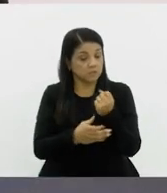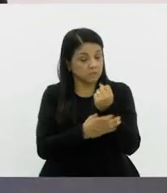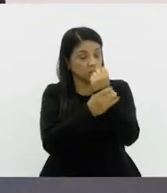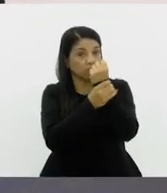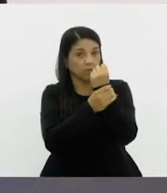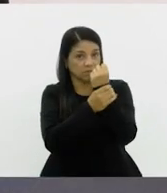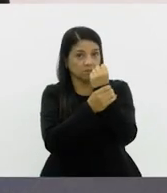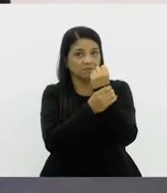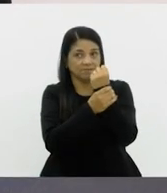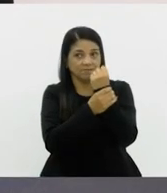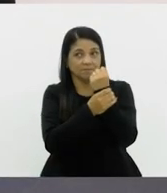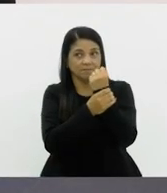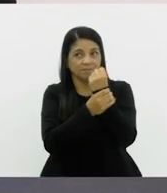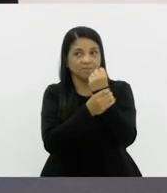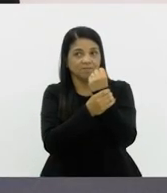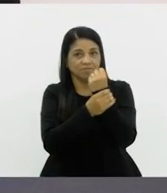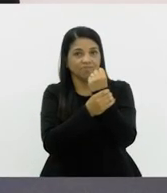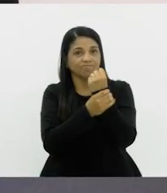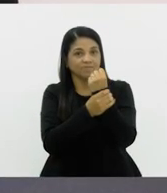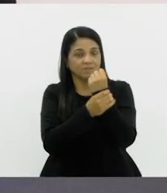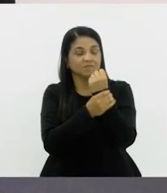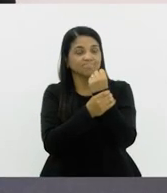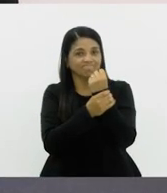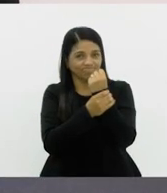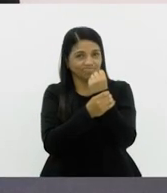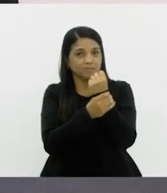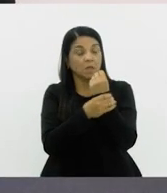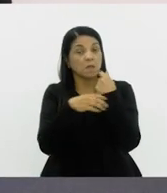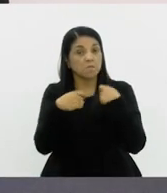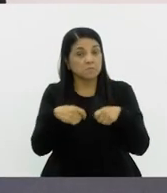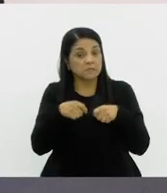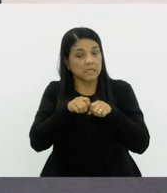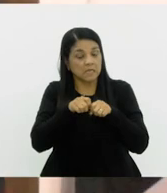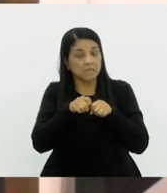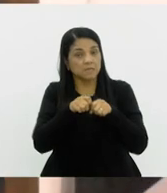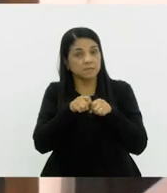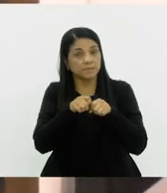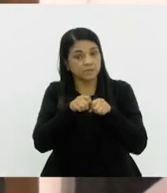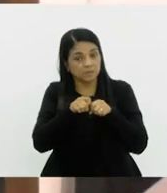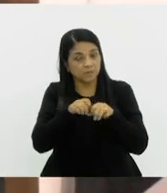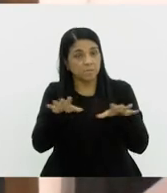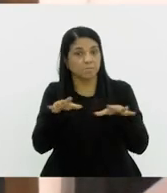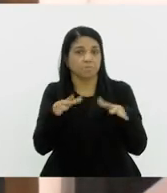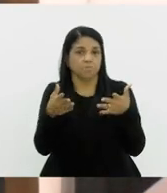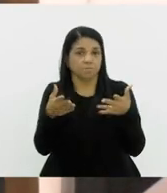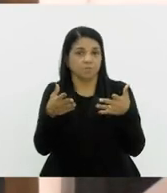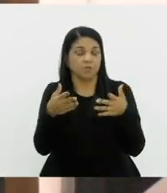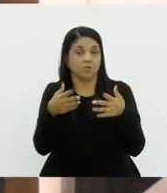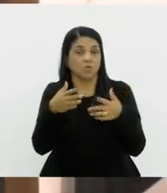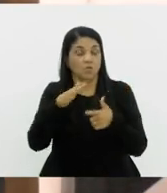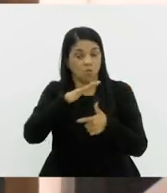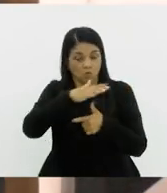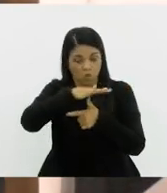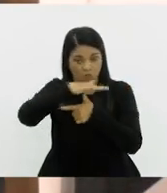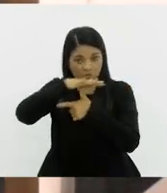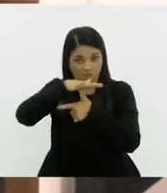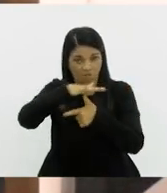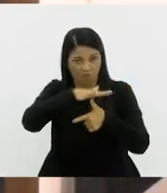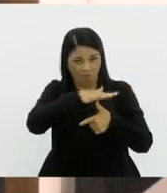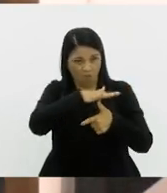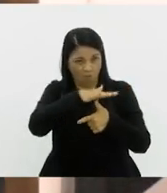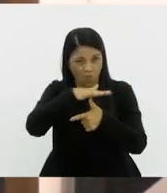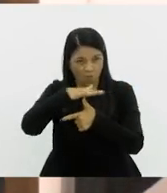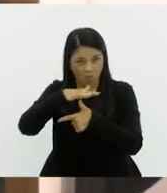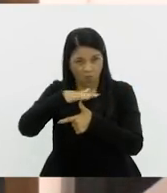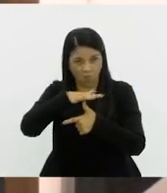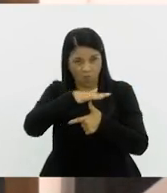segurança ele está sendo ampliado a cada dia. Por quê? Esses voos, eles estão com um ticket médio,